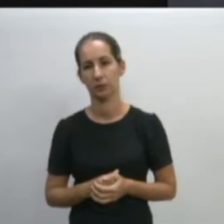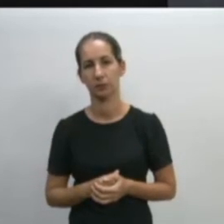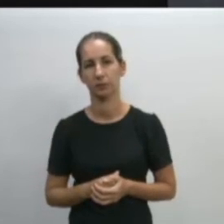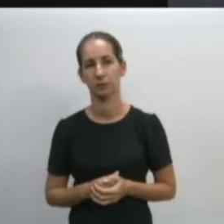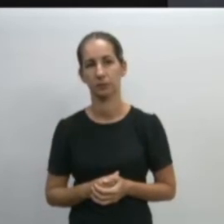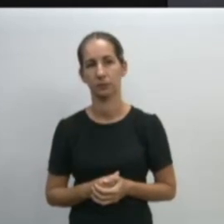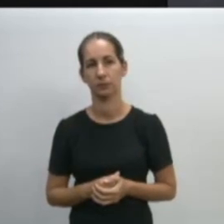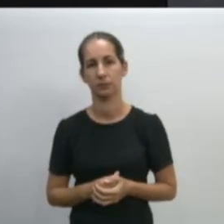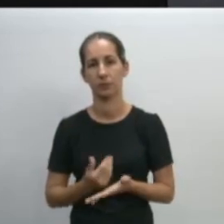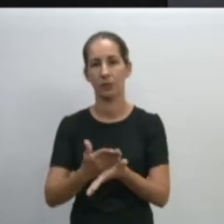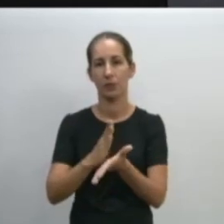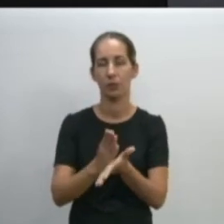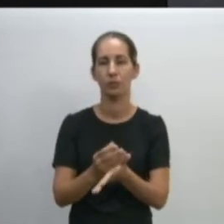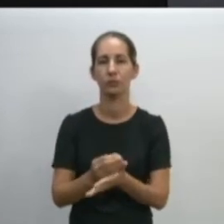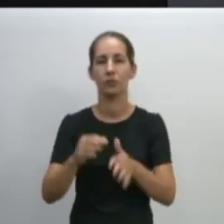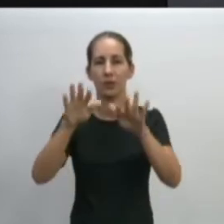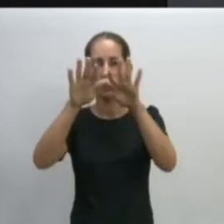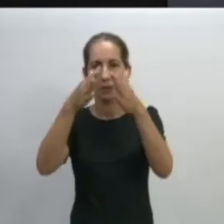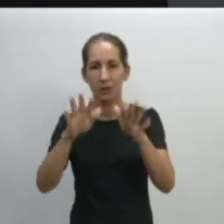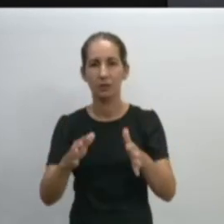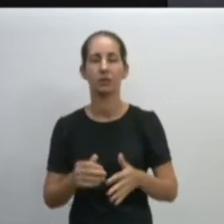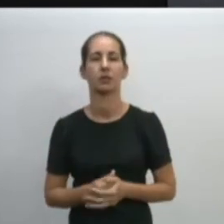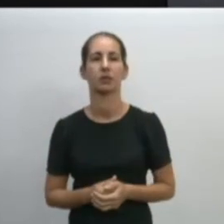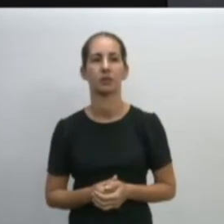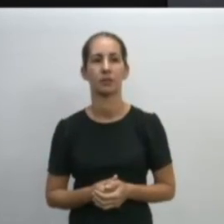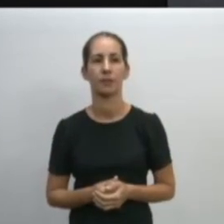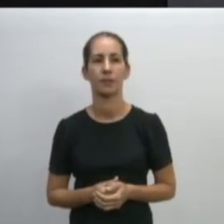alguns desastres que ocorrem